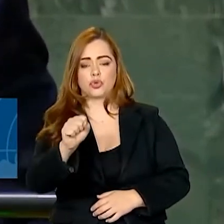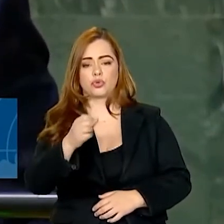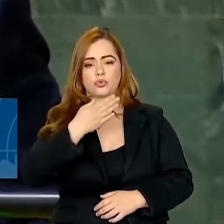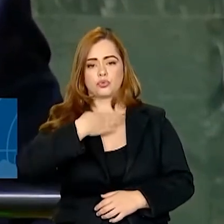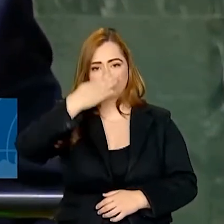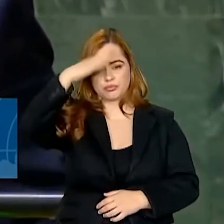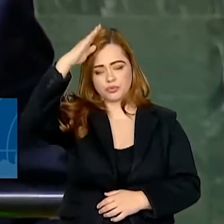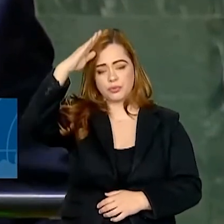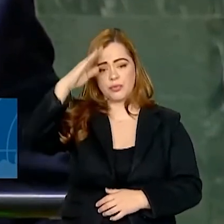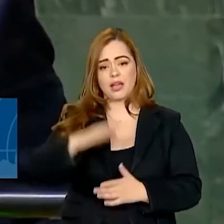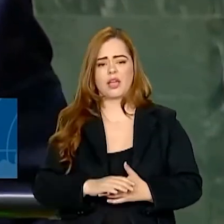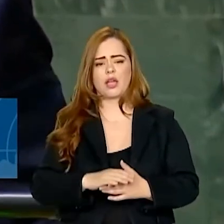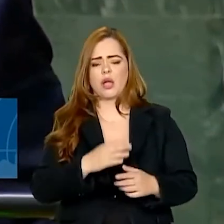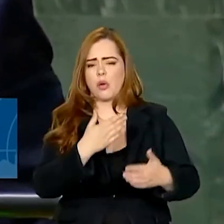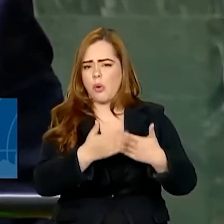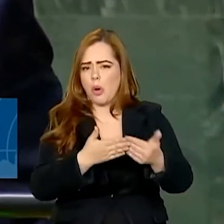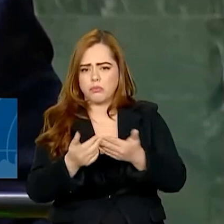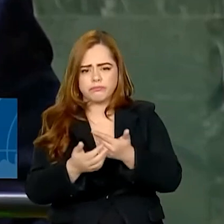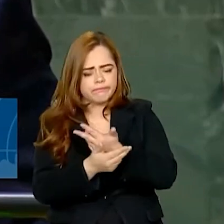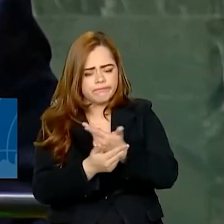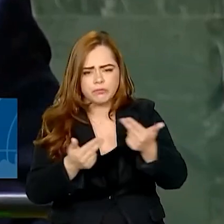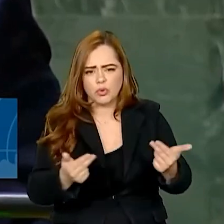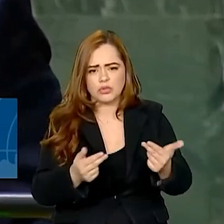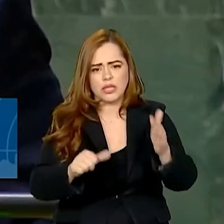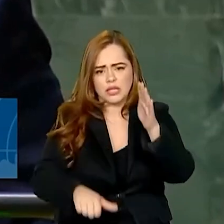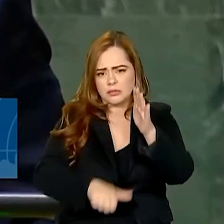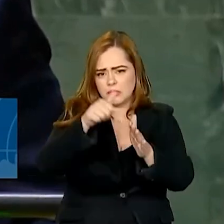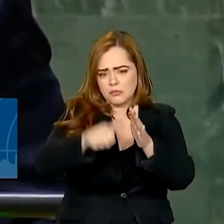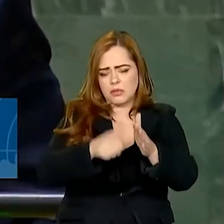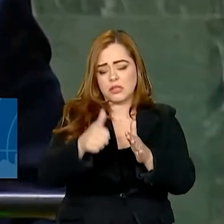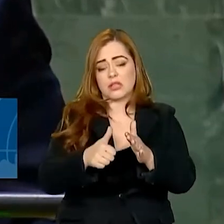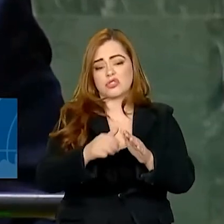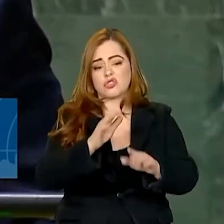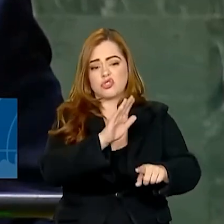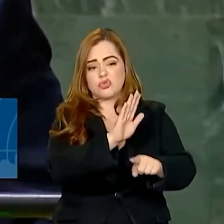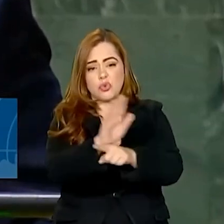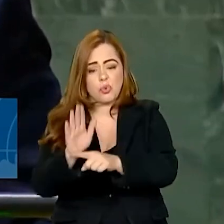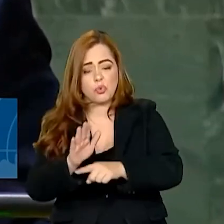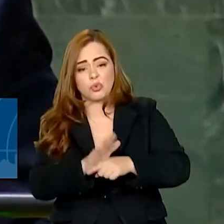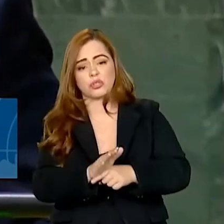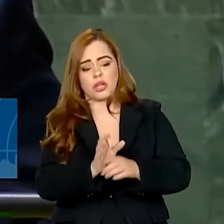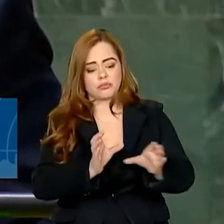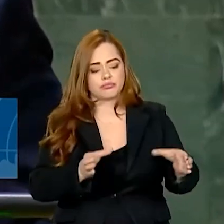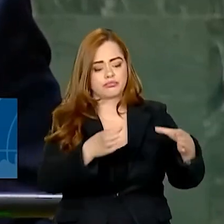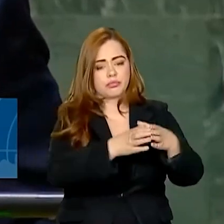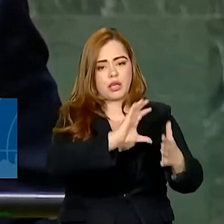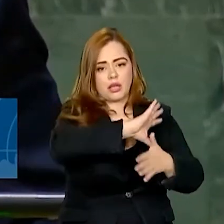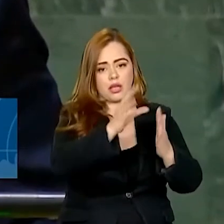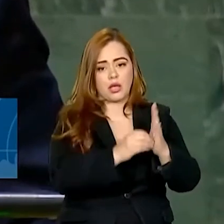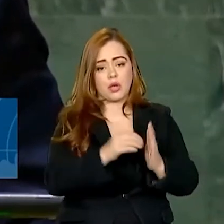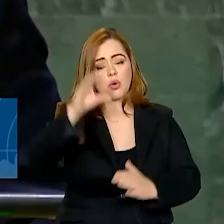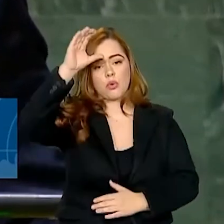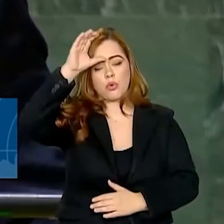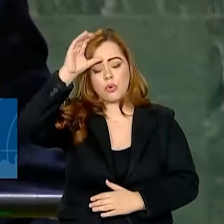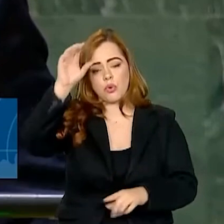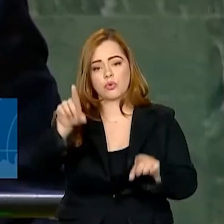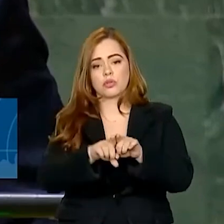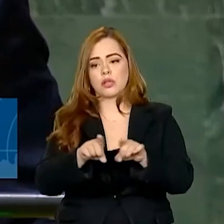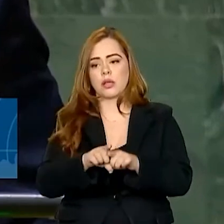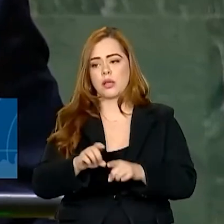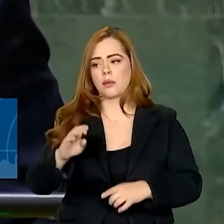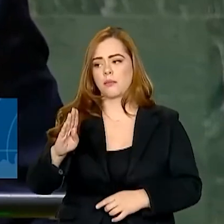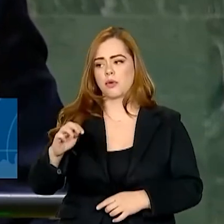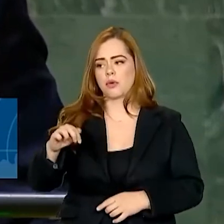que reflita sem qualquer tutela as prioridades de preservação das bacias amazônicas do Congo e do